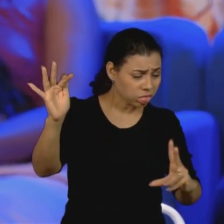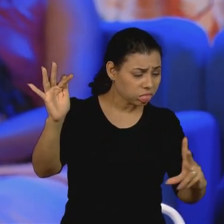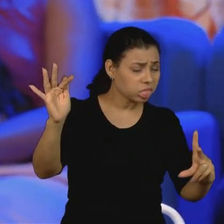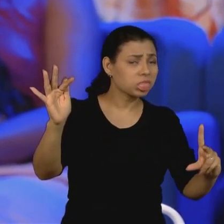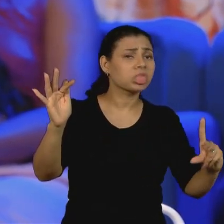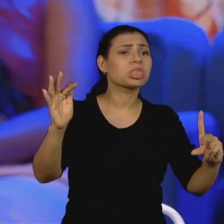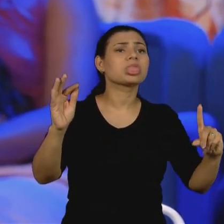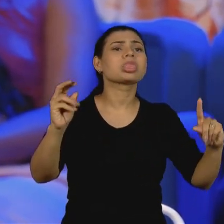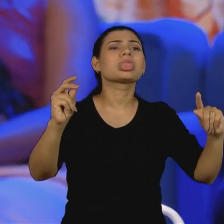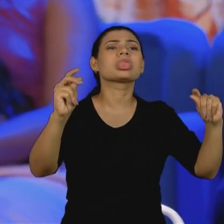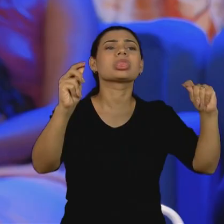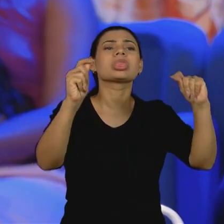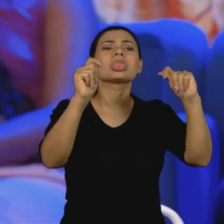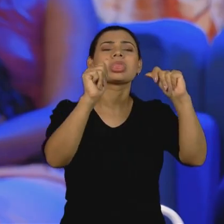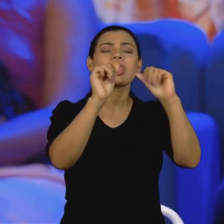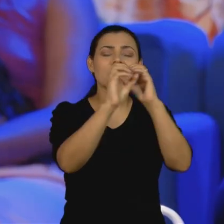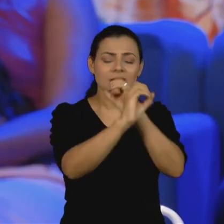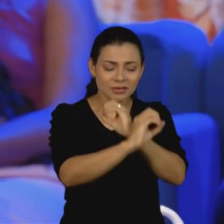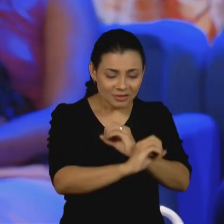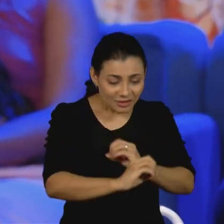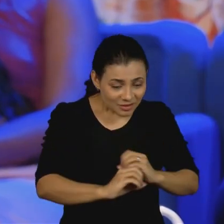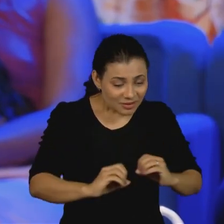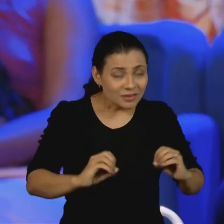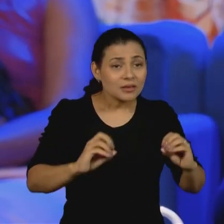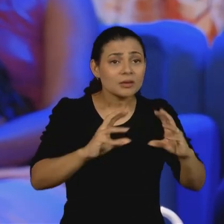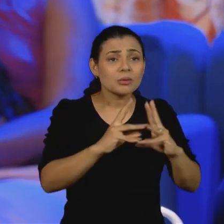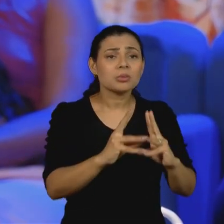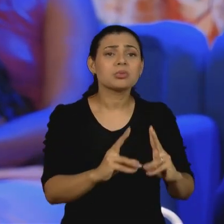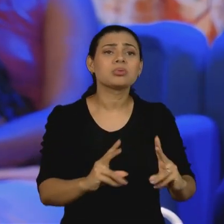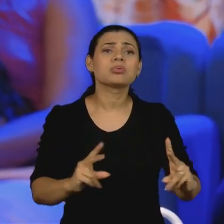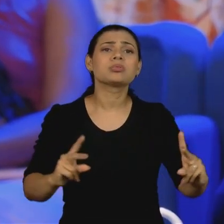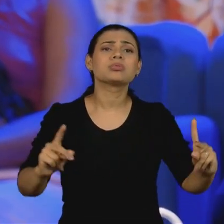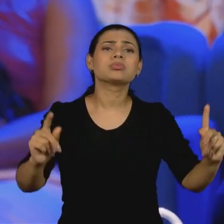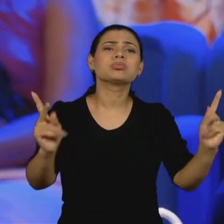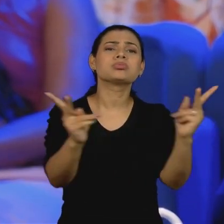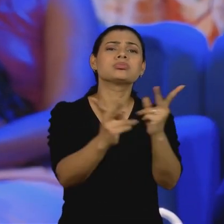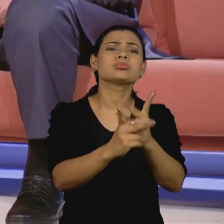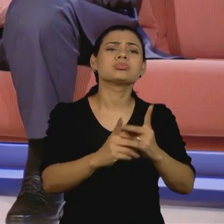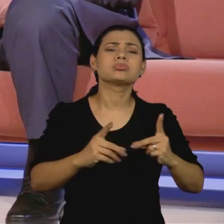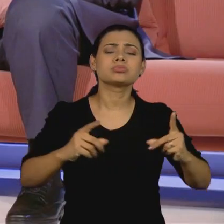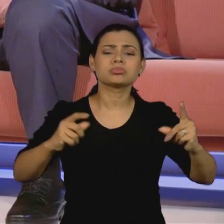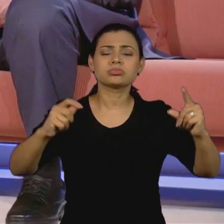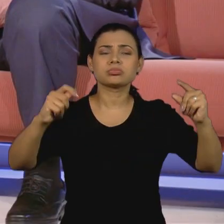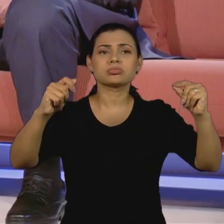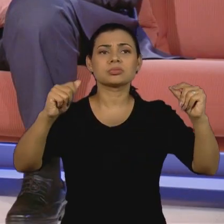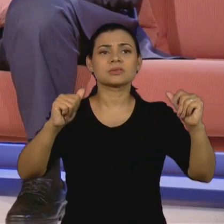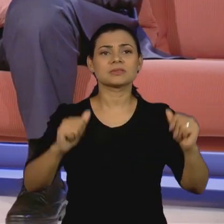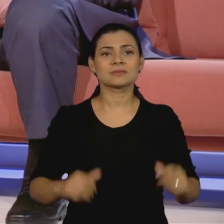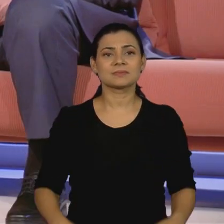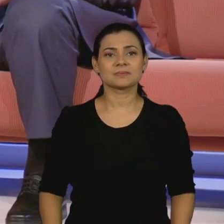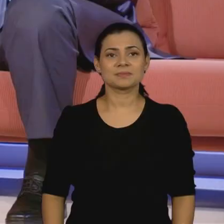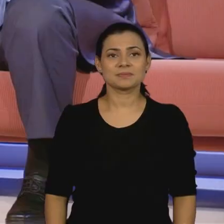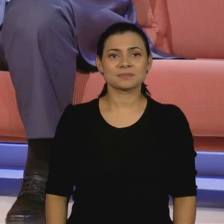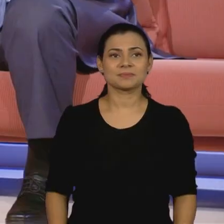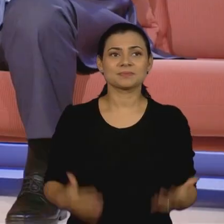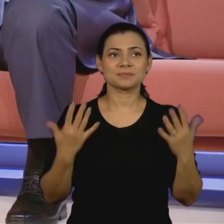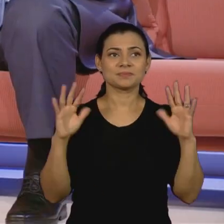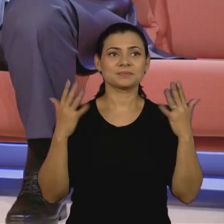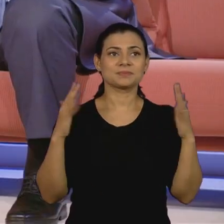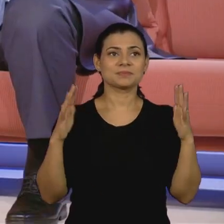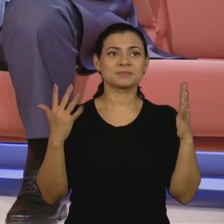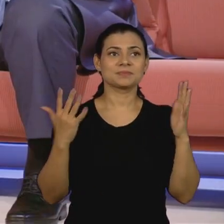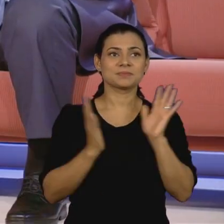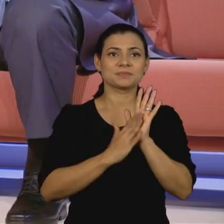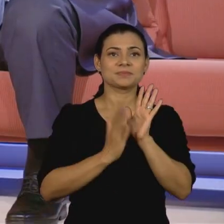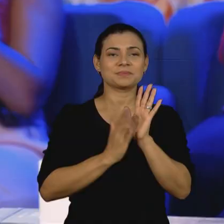uma alvorada, que me saiba perder para me encontrar. Flor Bela